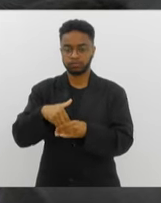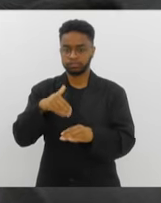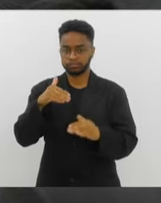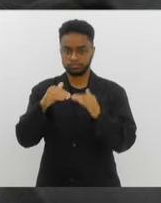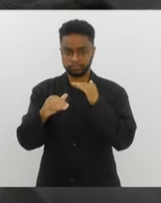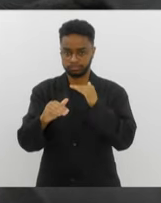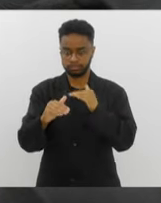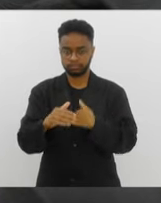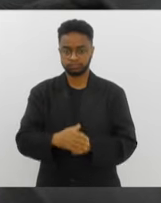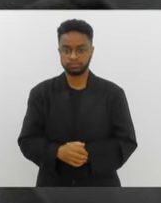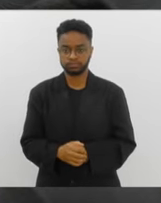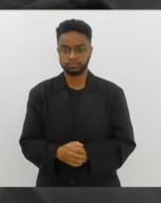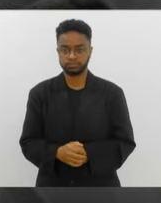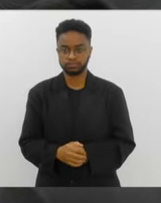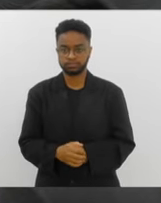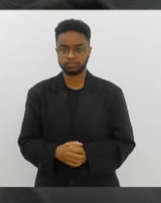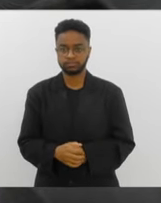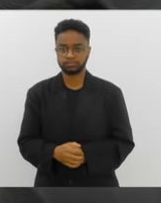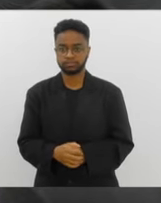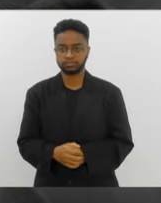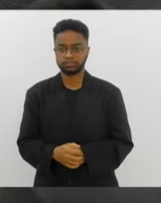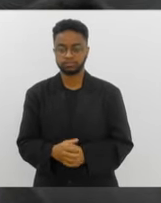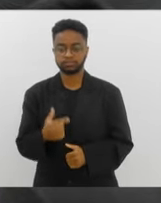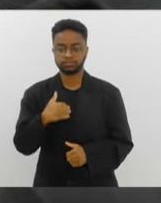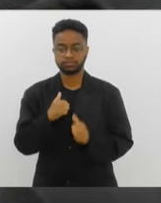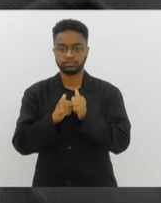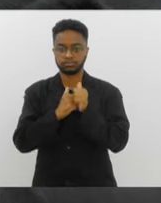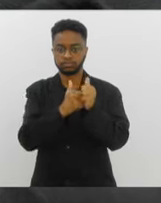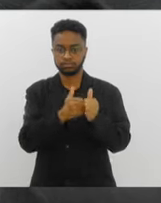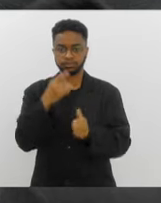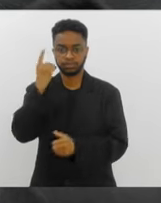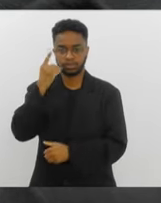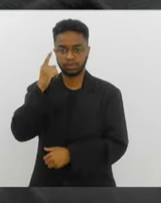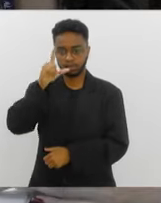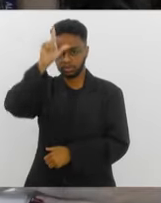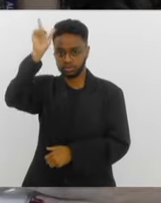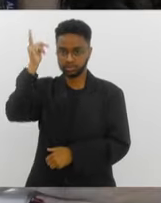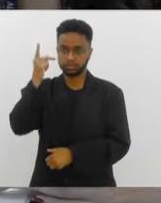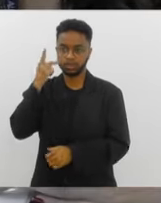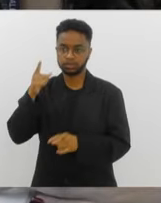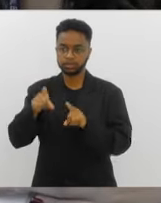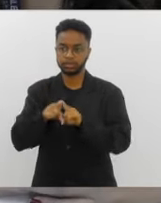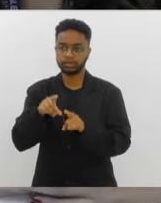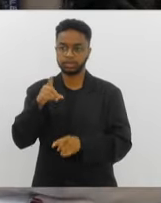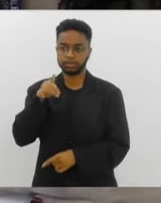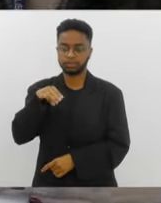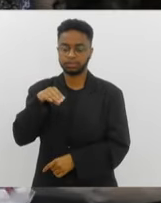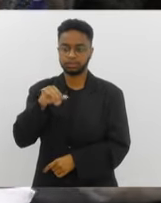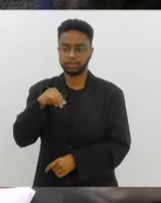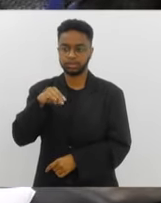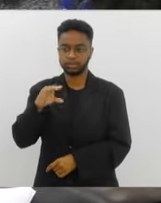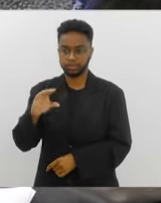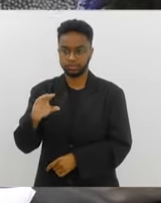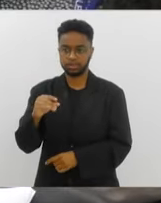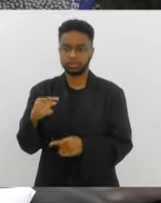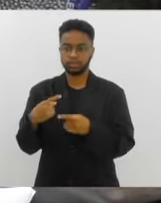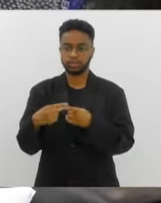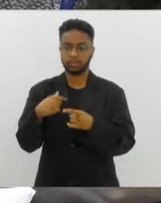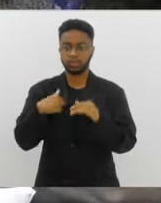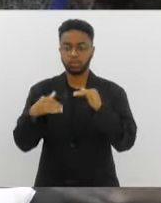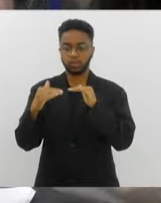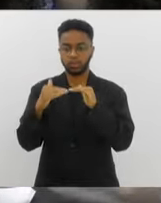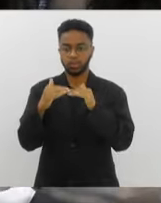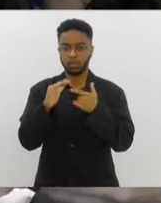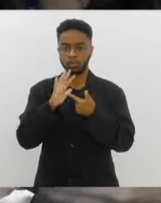divergente, acompanhando o deputado Luiz Paulo e o deputado Mink, eu corroboro aqui